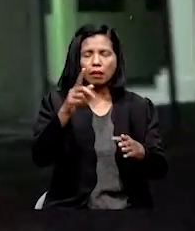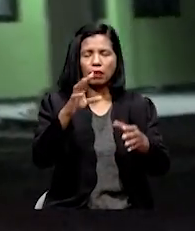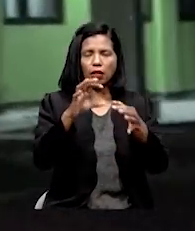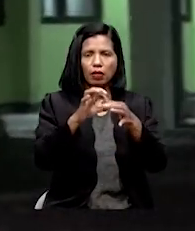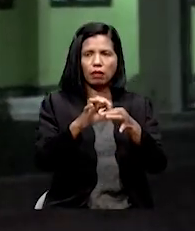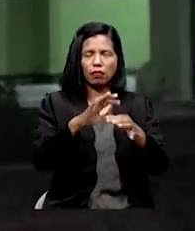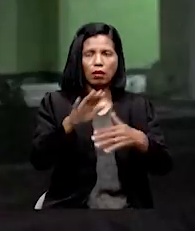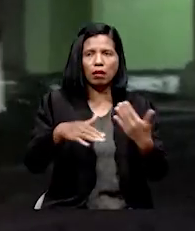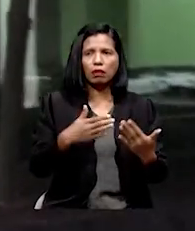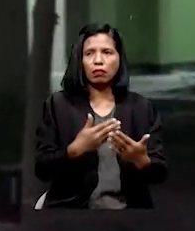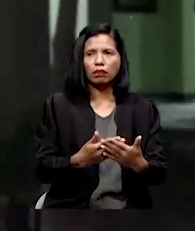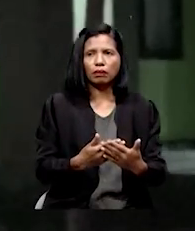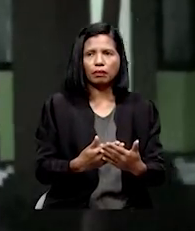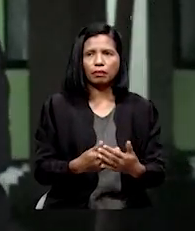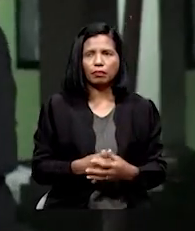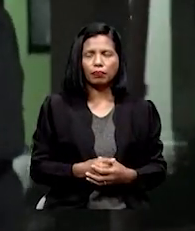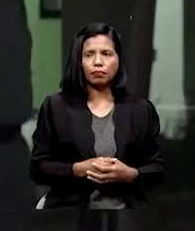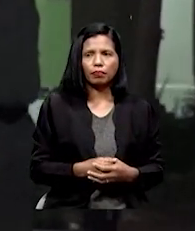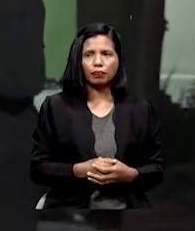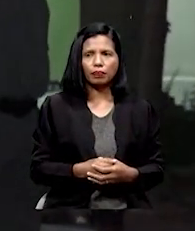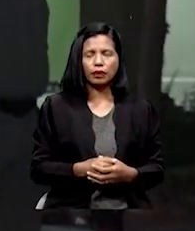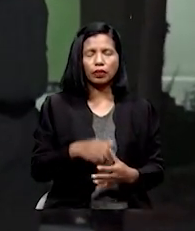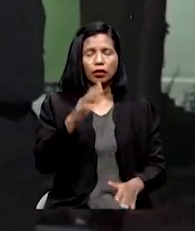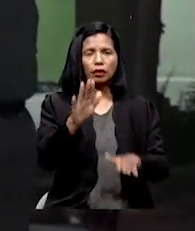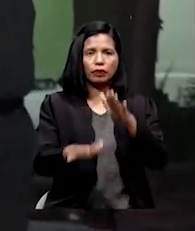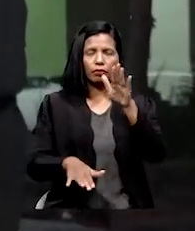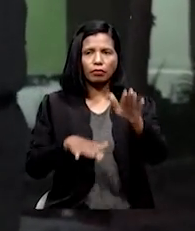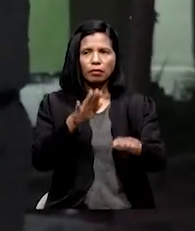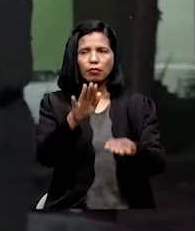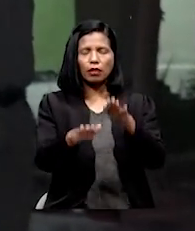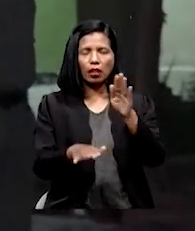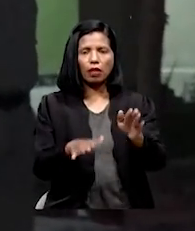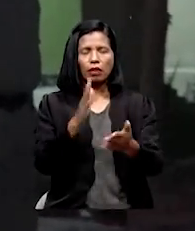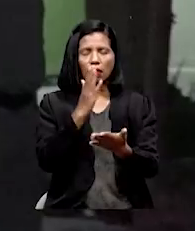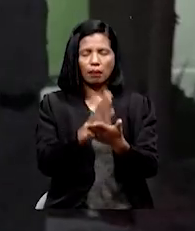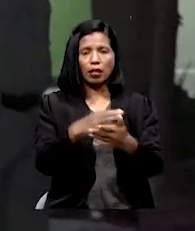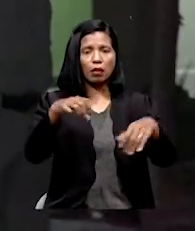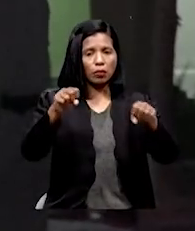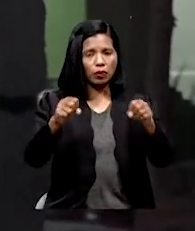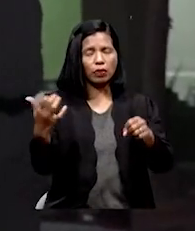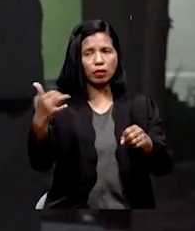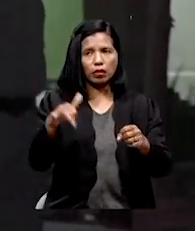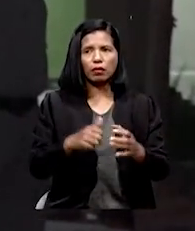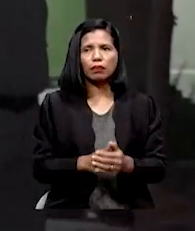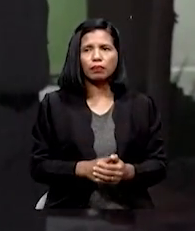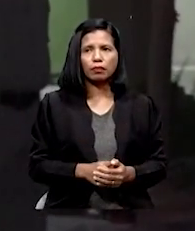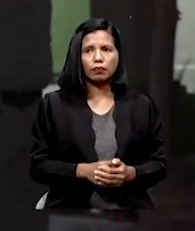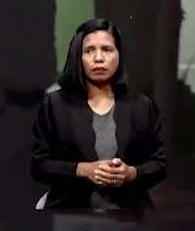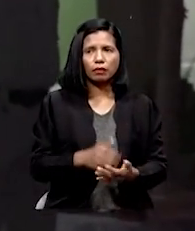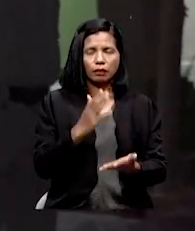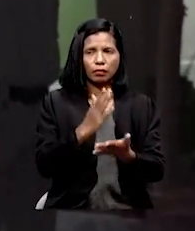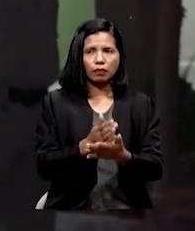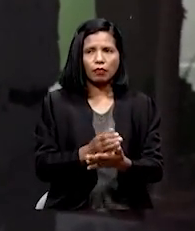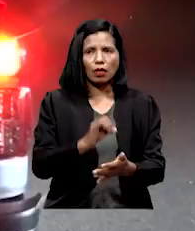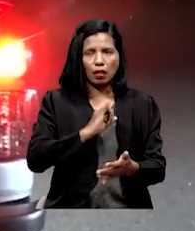koe, Nomos Batalion Ordem Público se halo patrulhamento prevenção. Ia patrulhamento prevenção dane,